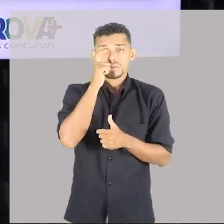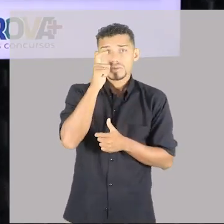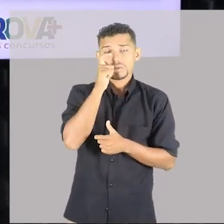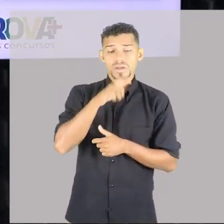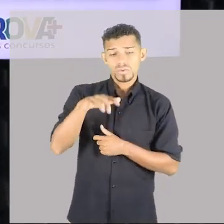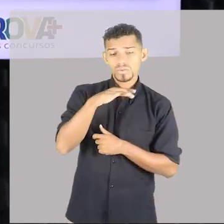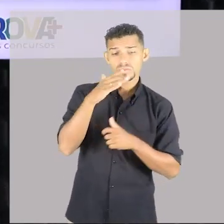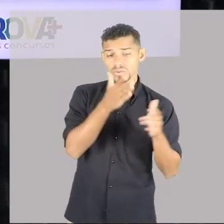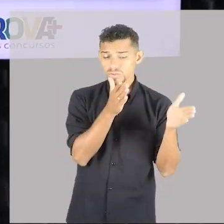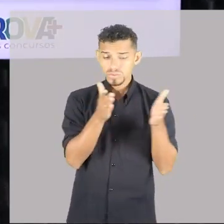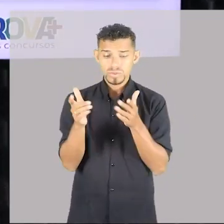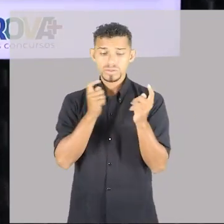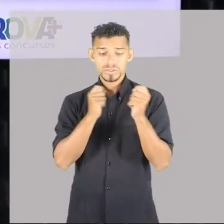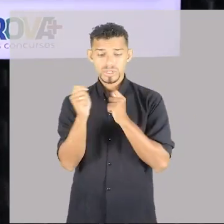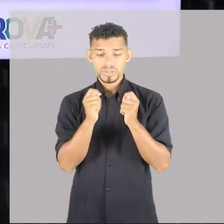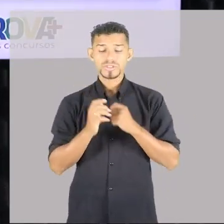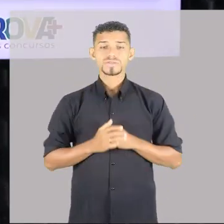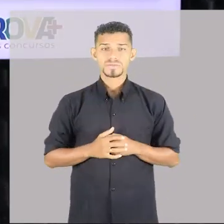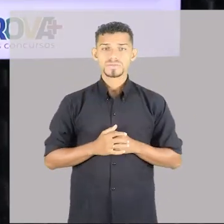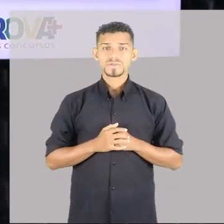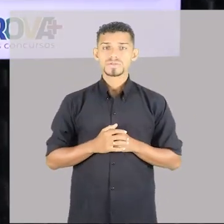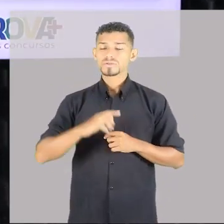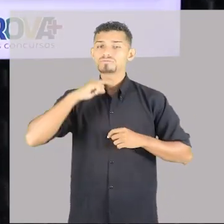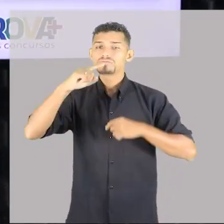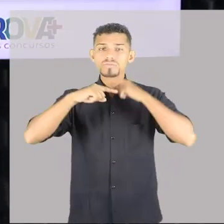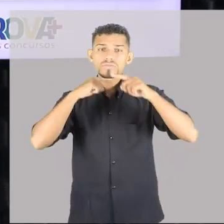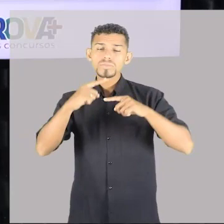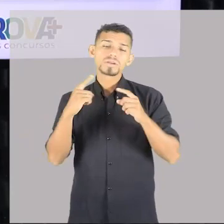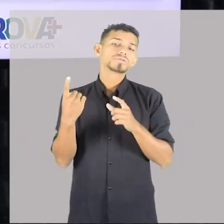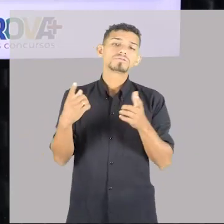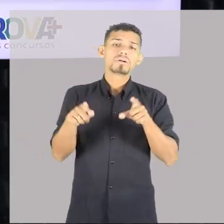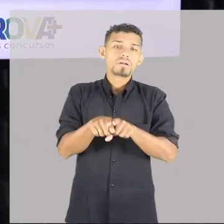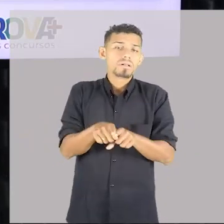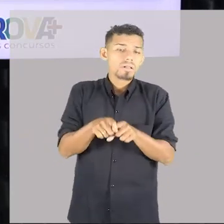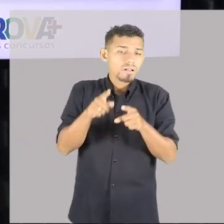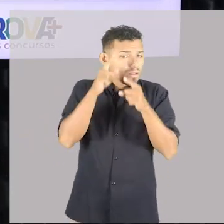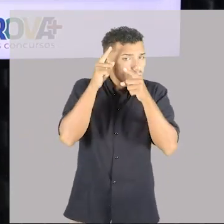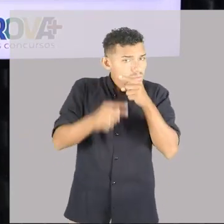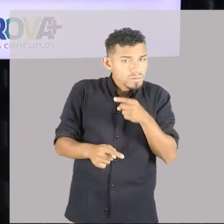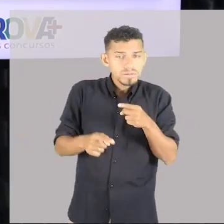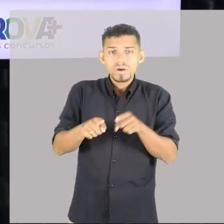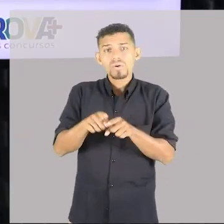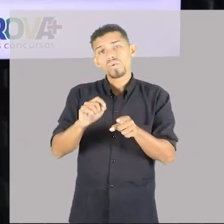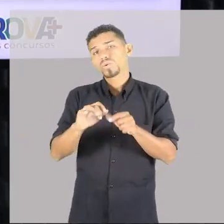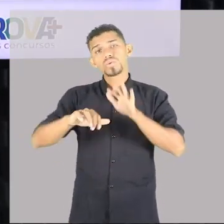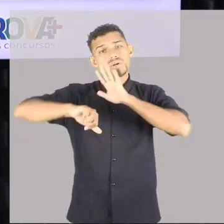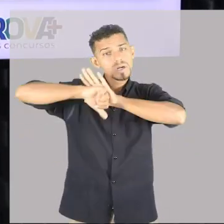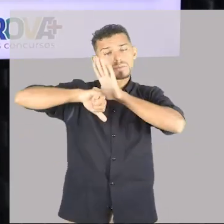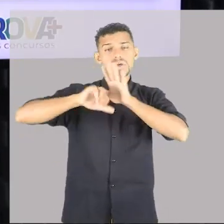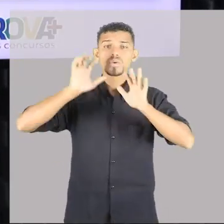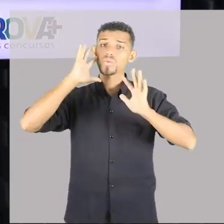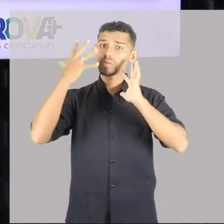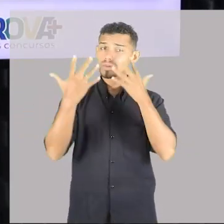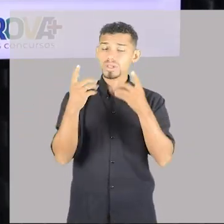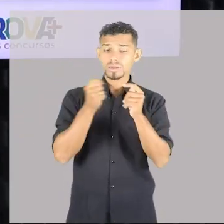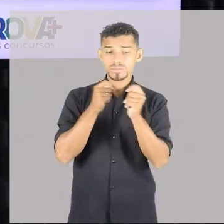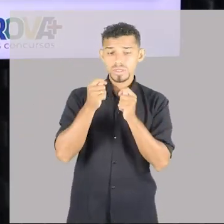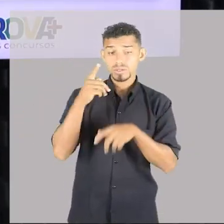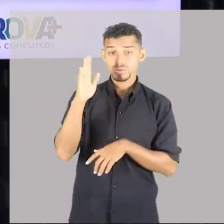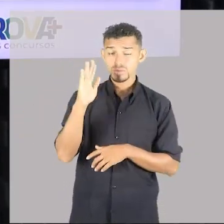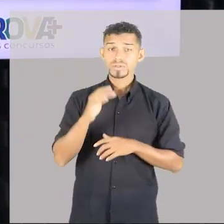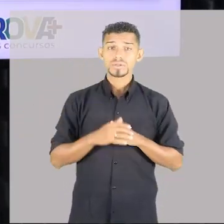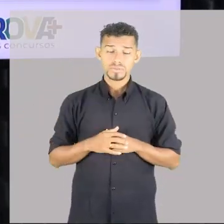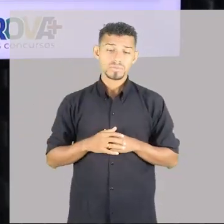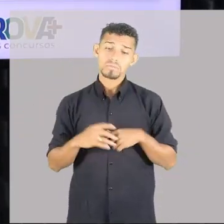algum processo administrativo. Ainda que não seja questão de punição, ainda que não seja uma questão de um crime cometido na administração